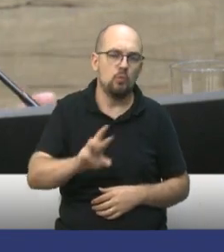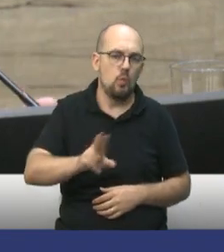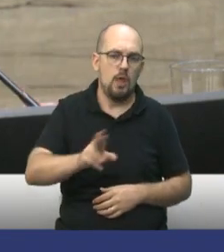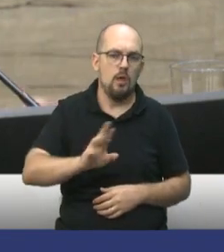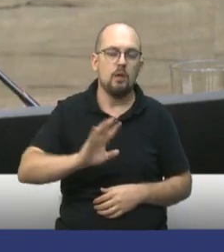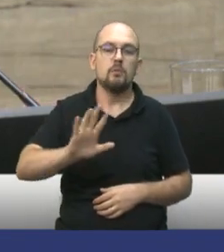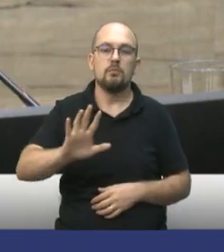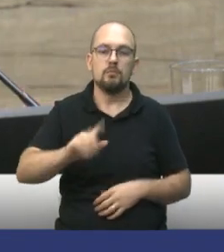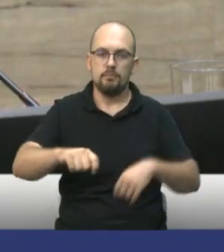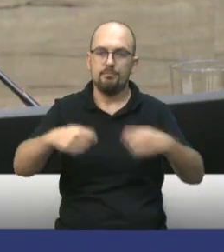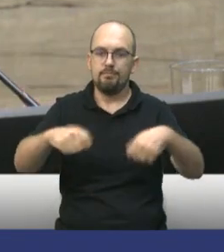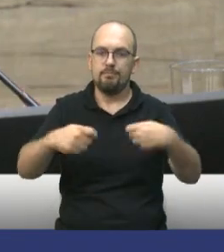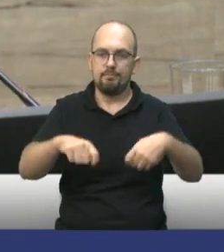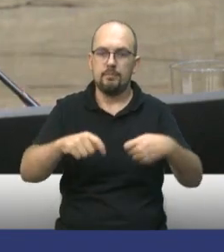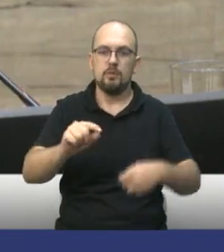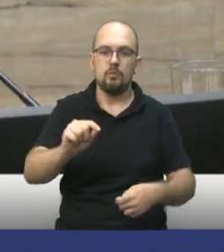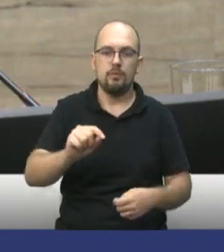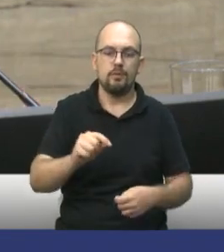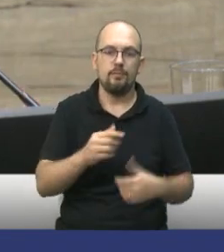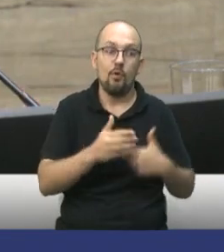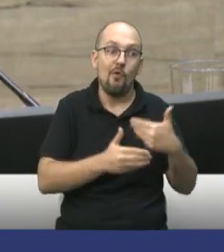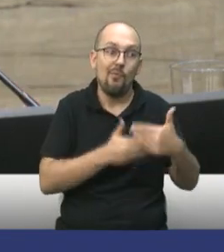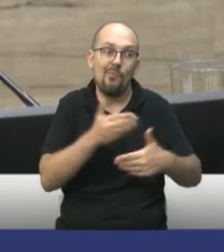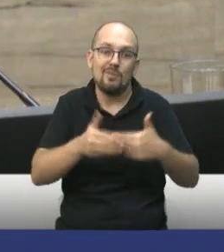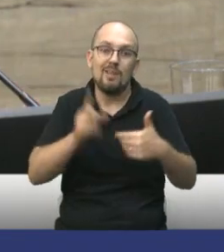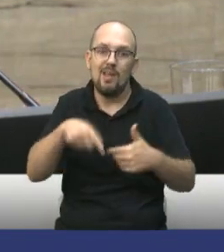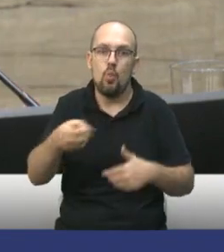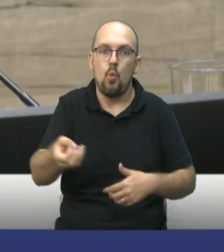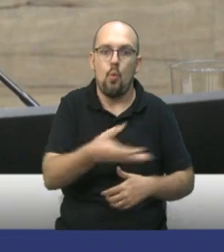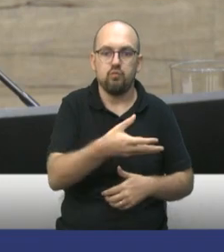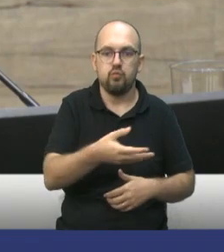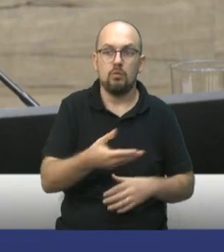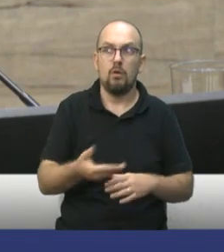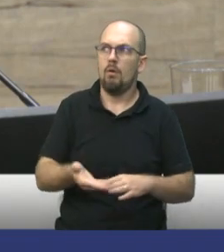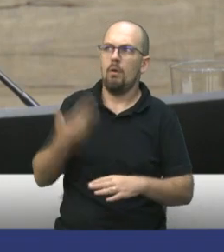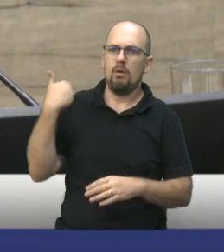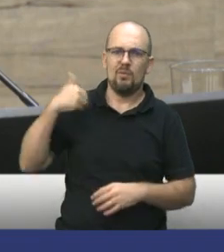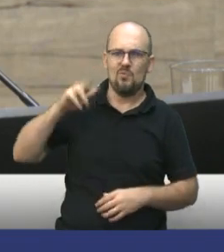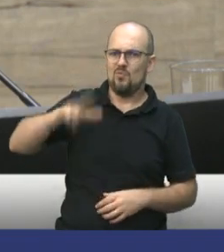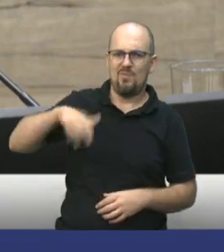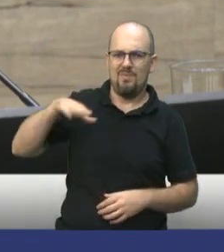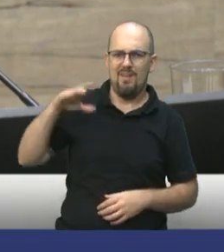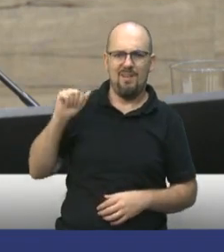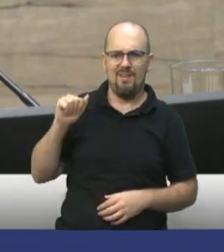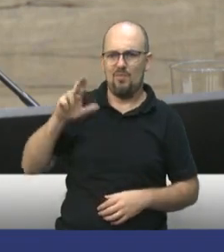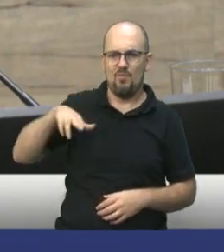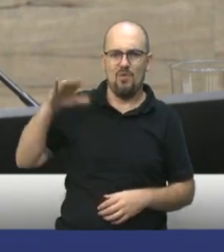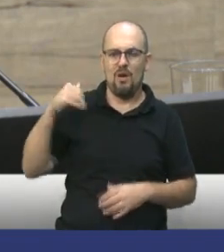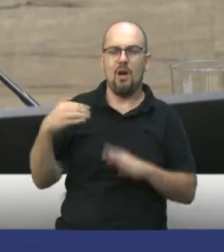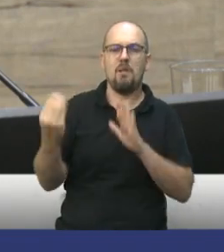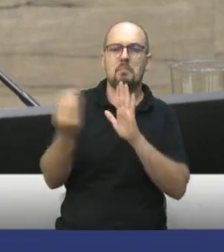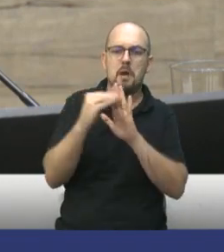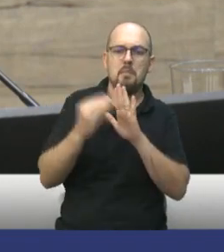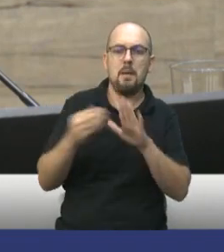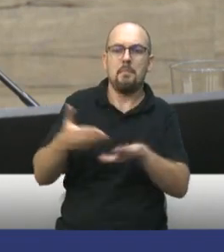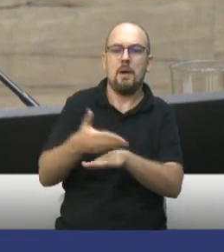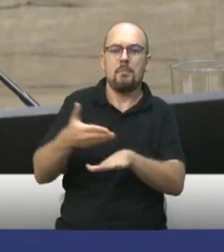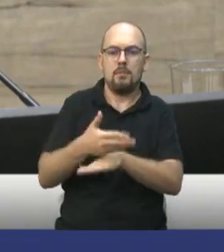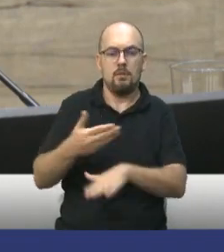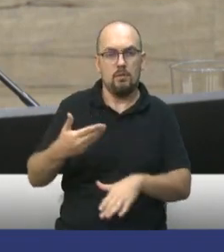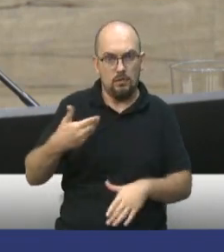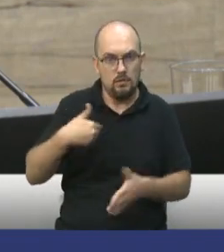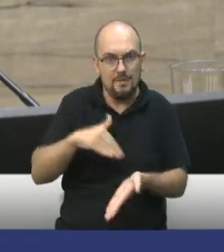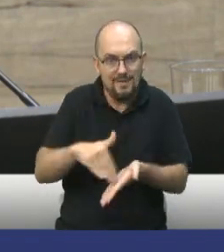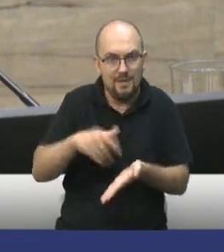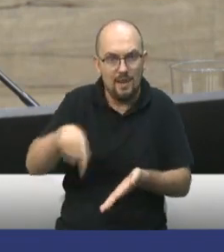necessidade dentro disso, mas por um processo novo, porque nunca teve esse momento. Essa secretaria que vos fala aqui, ela